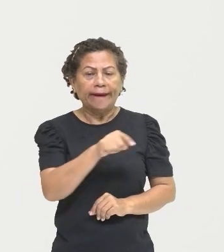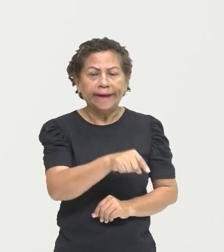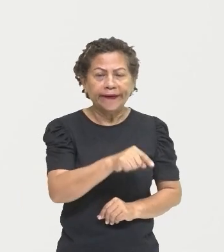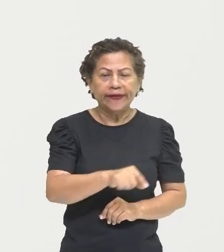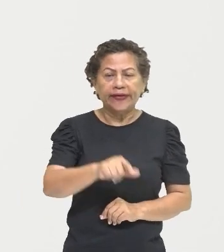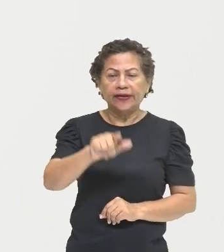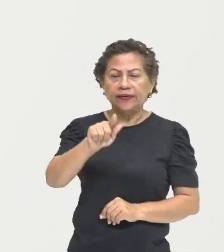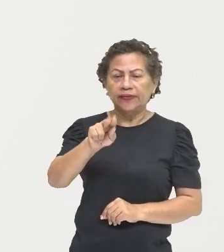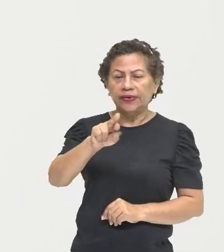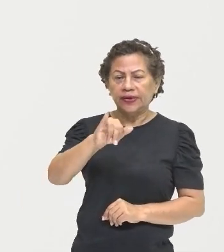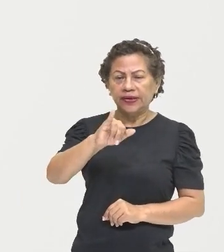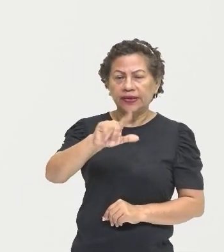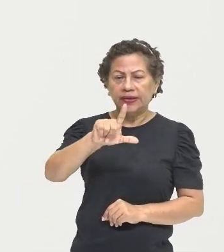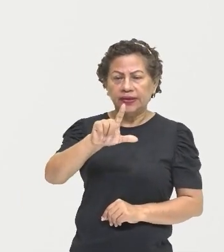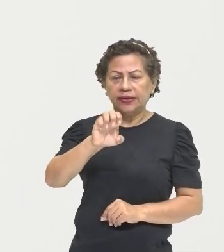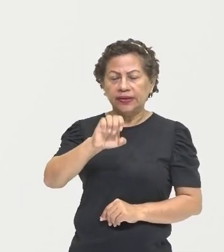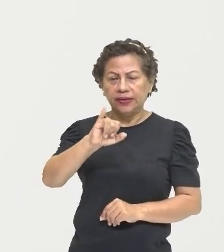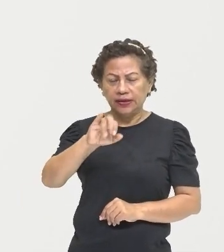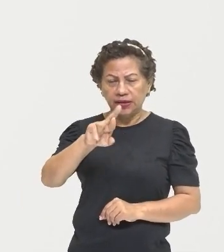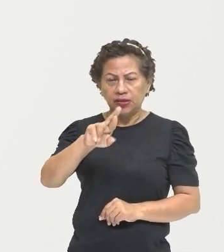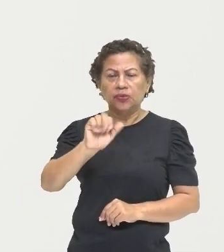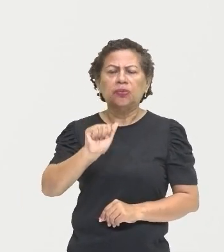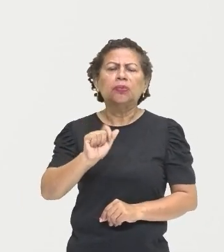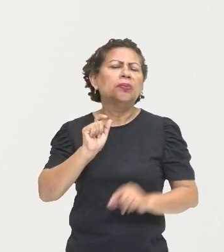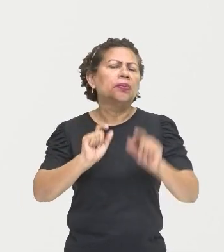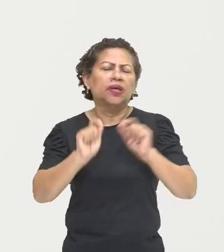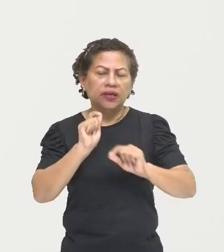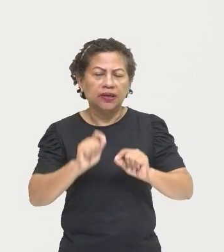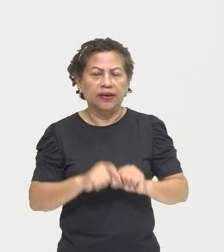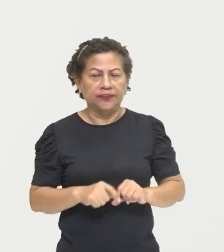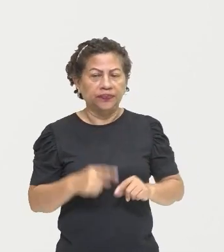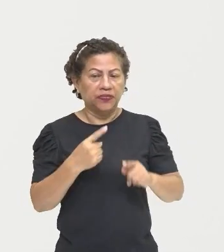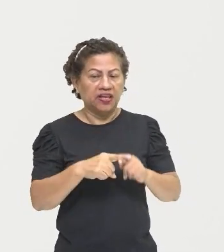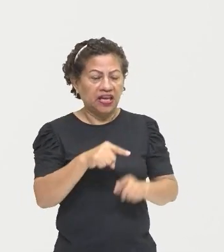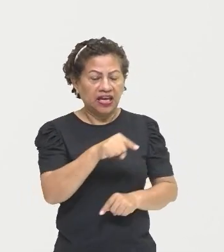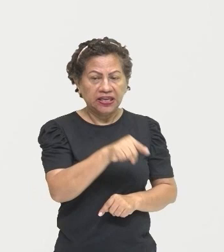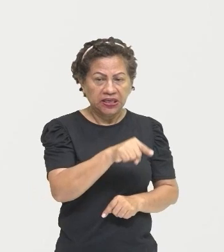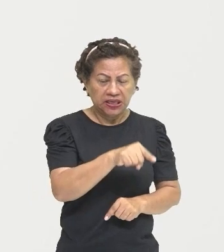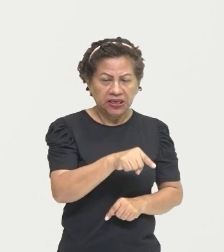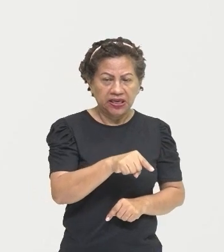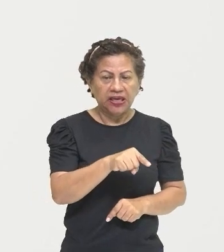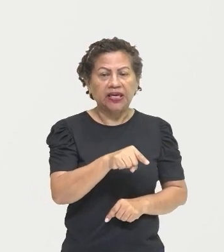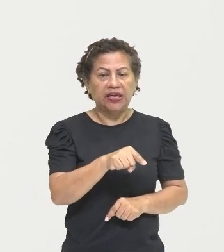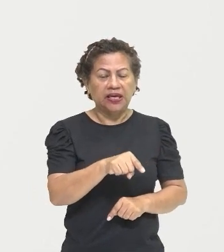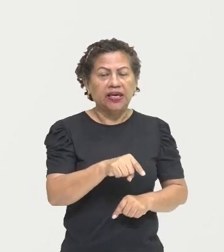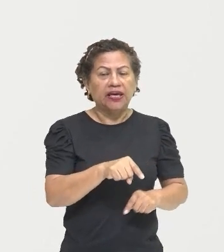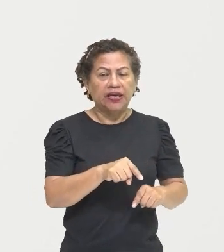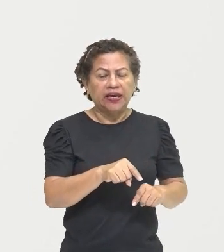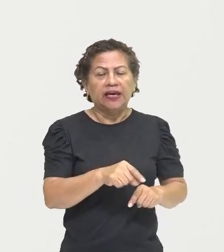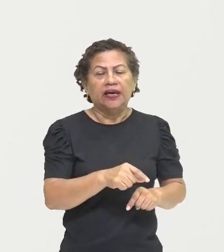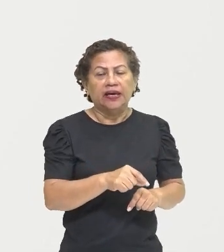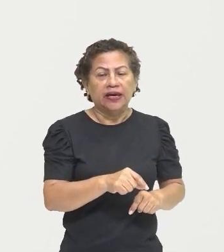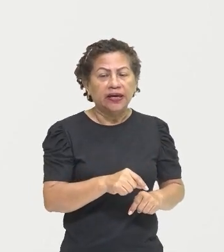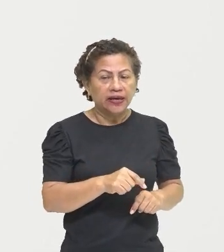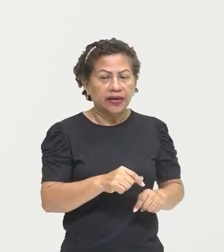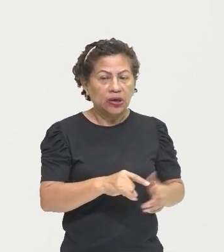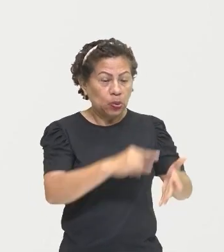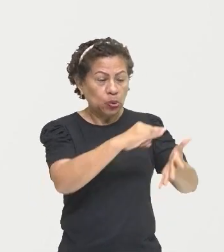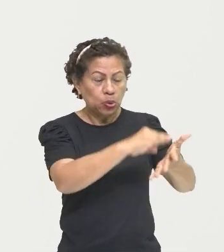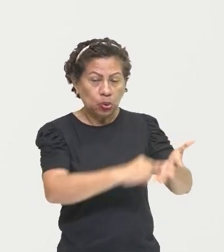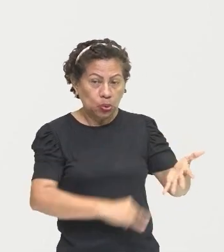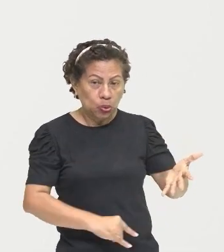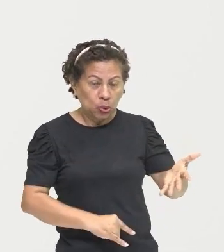tá certo? Que traz um título dessa terra. Normalmente esse título é fraudado, tá bom?